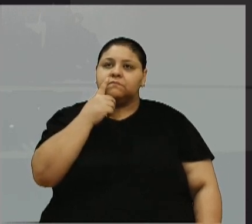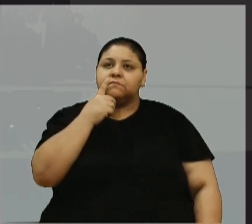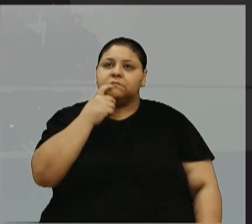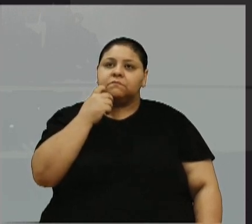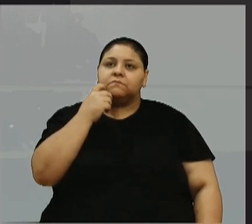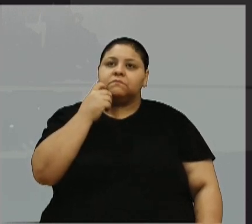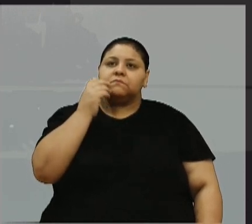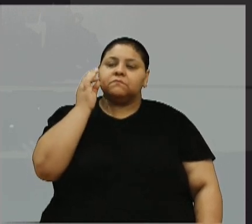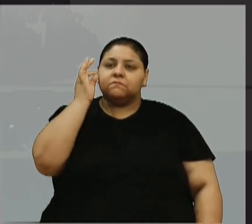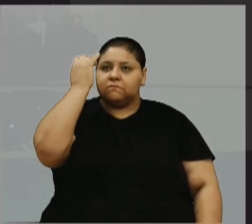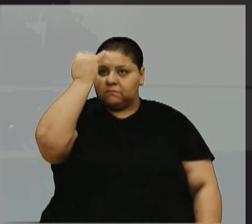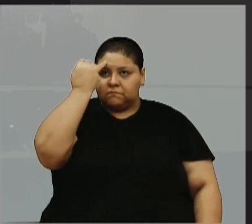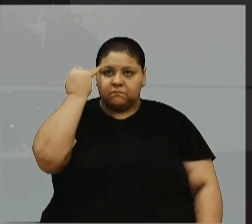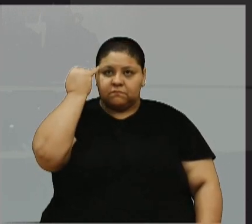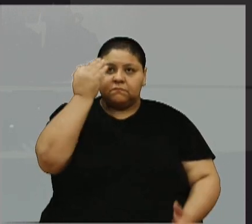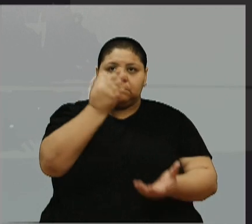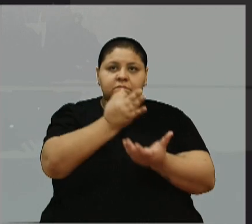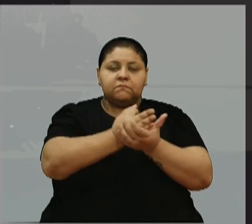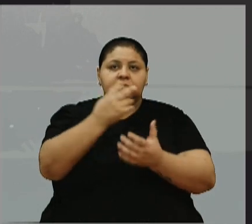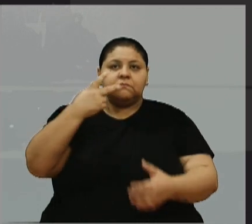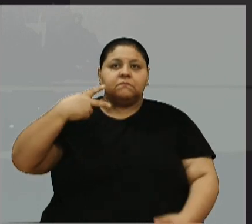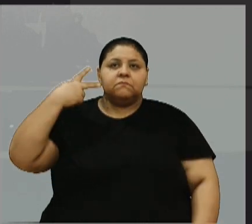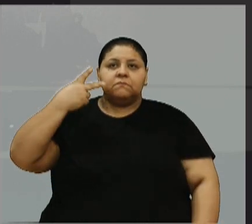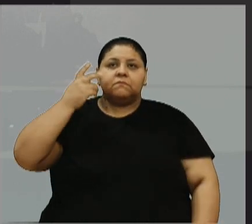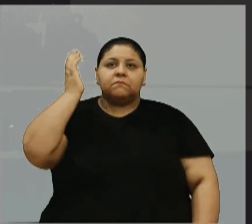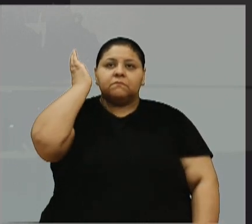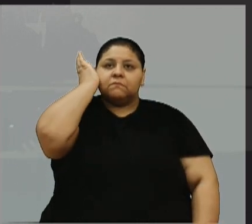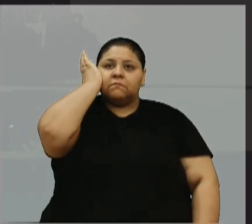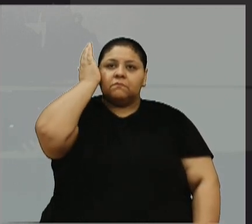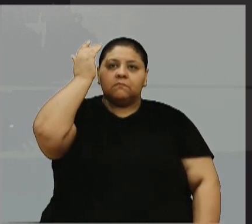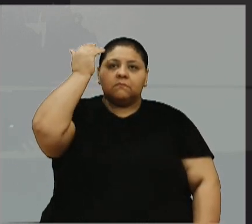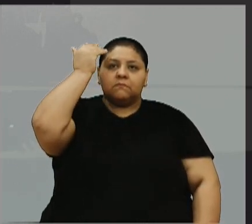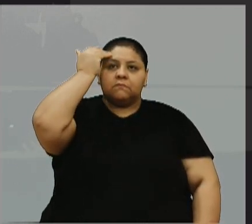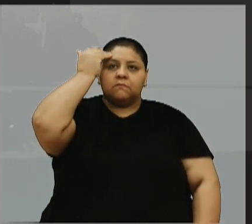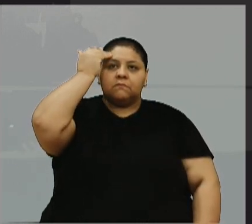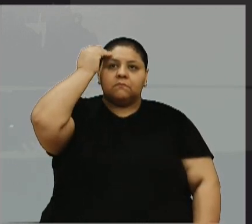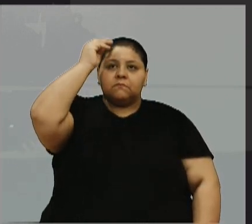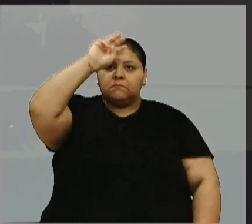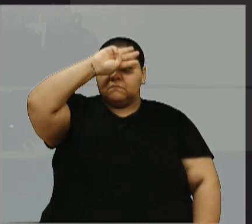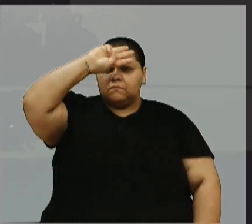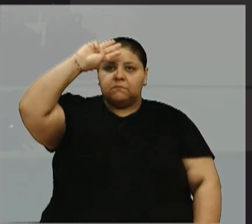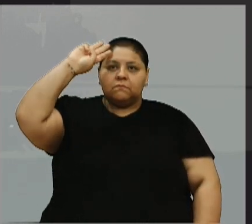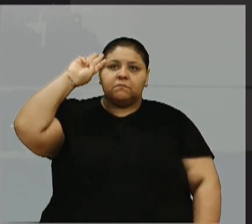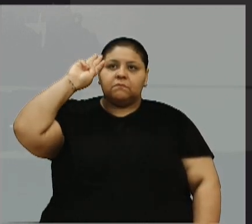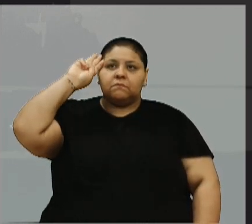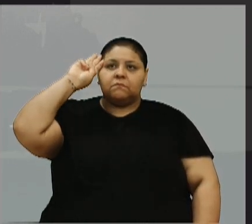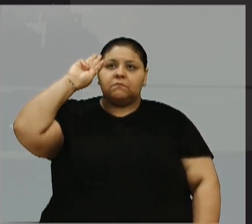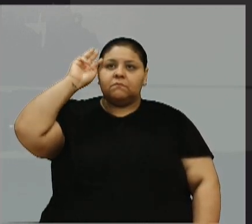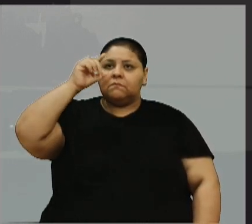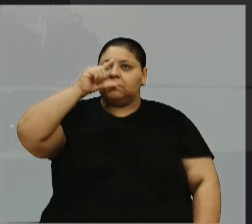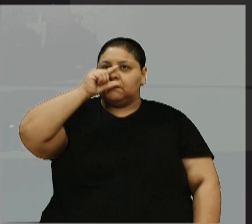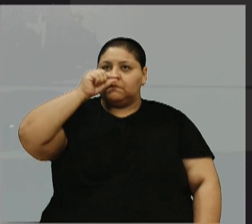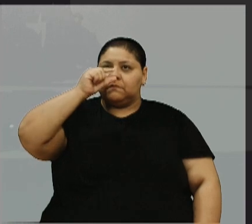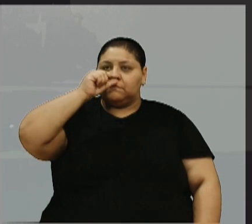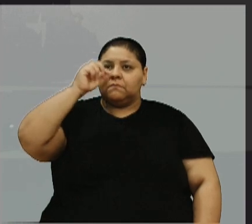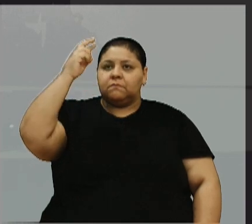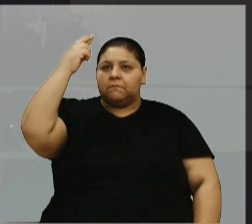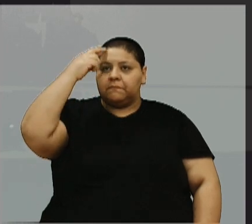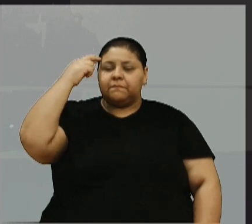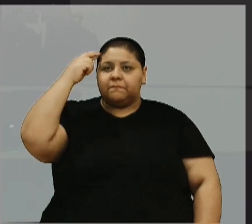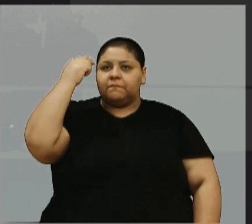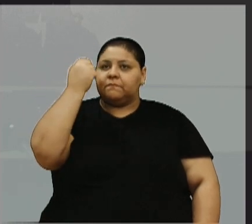D'Ambros. Ausência, vereadores Felipe Gremelmaier, Juliano Valim, Rafael Bueno, Sandro Fantinel,